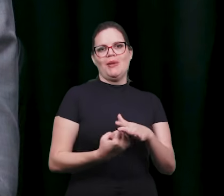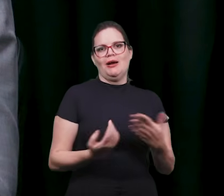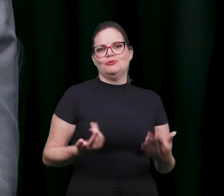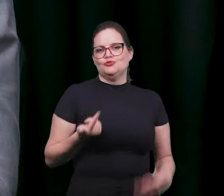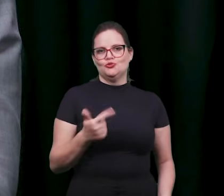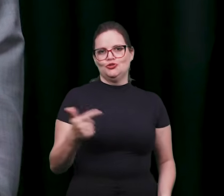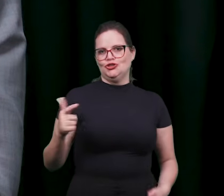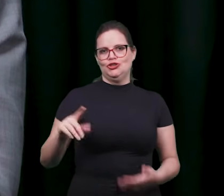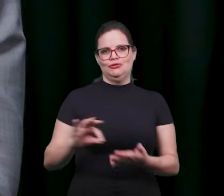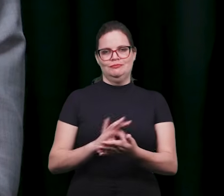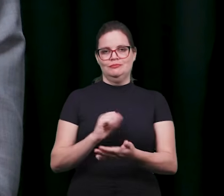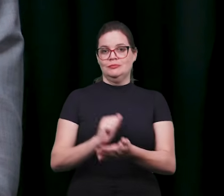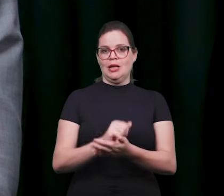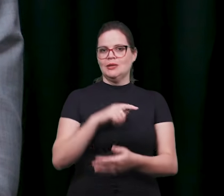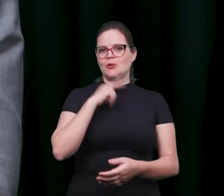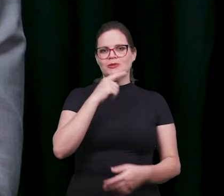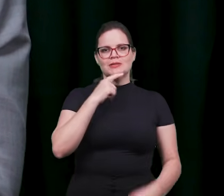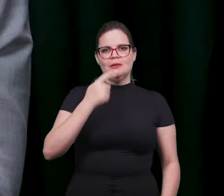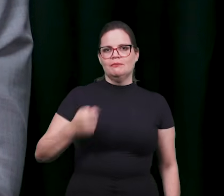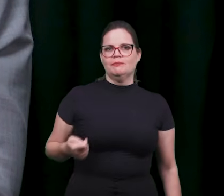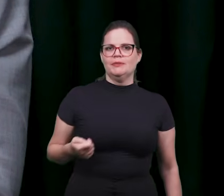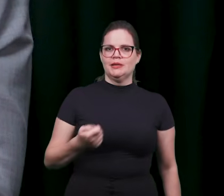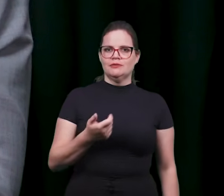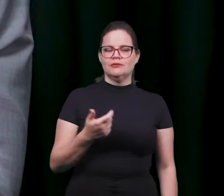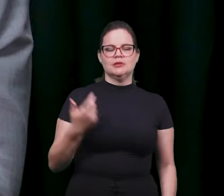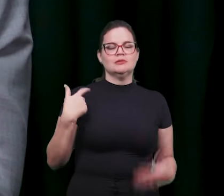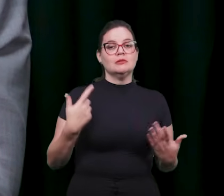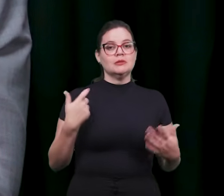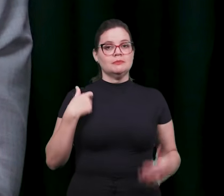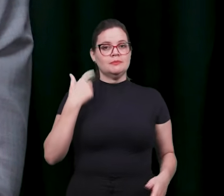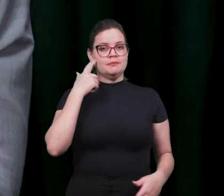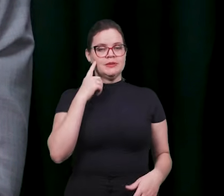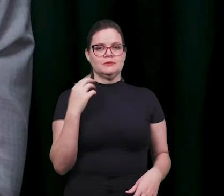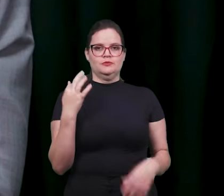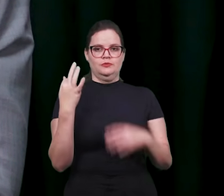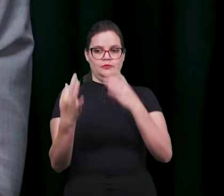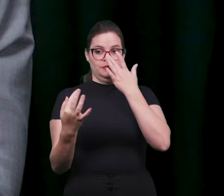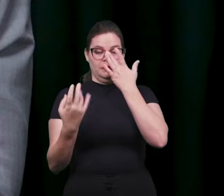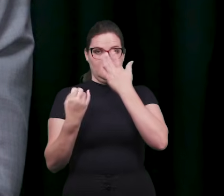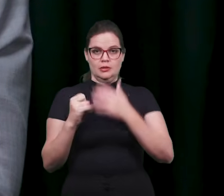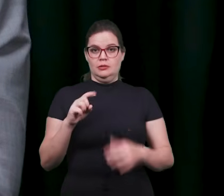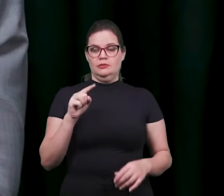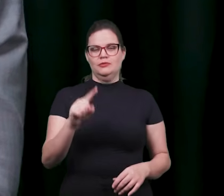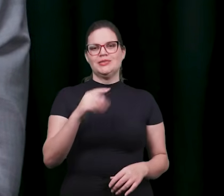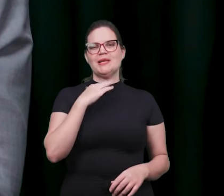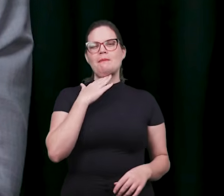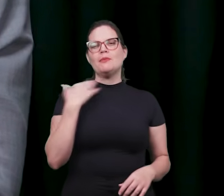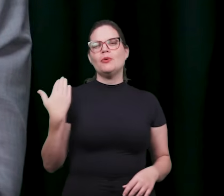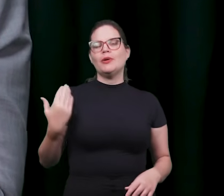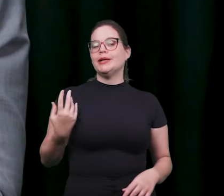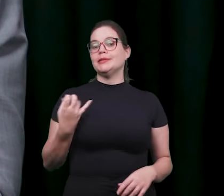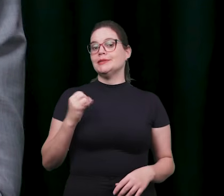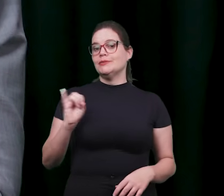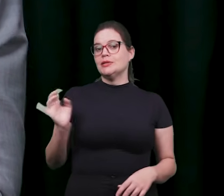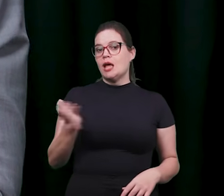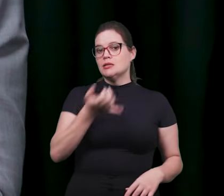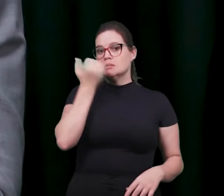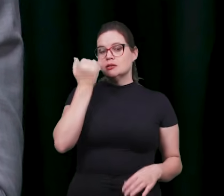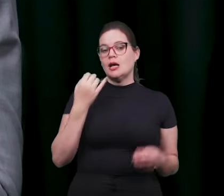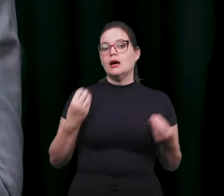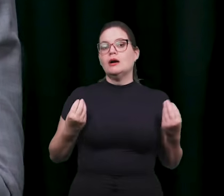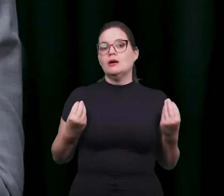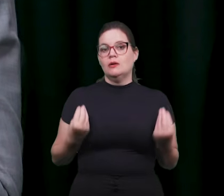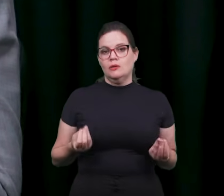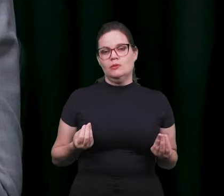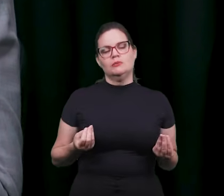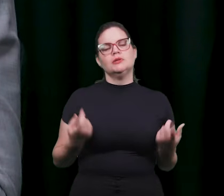informalidade, era um autônomo. Então, eu tenho essa percepção para o futuro se você partir, se você se acidentar, então